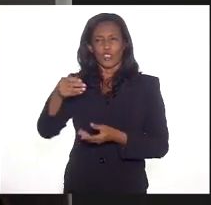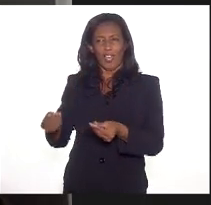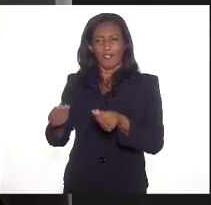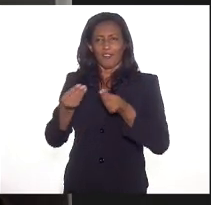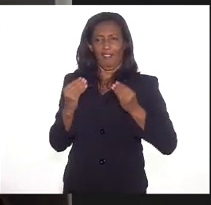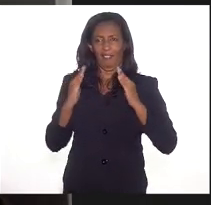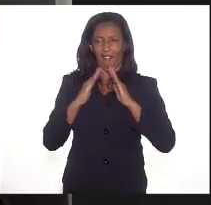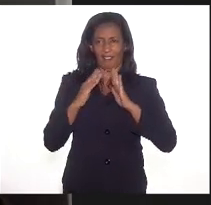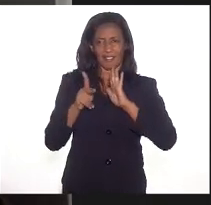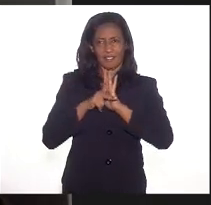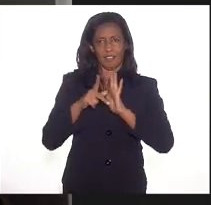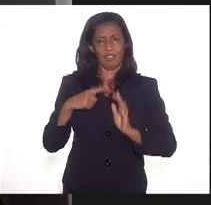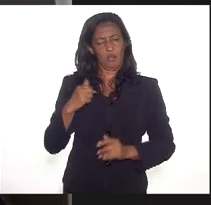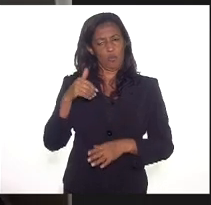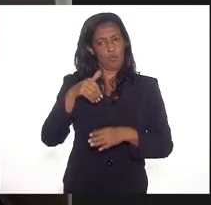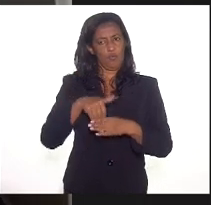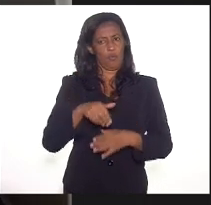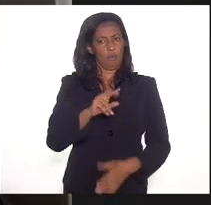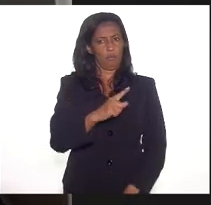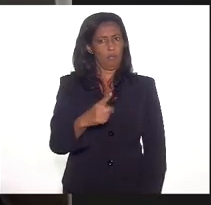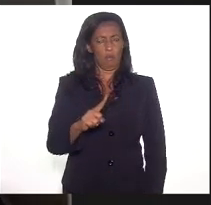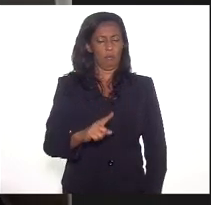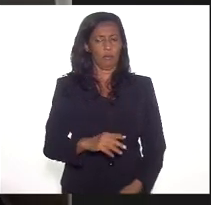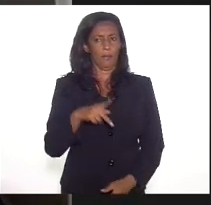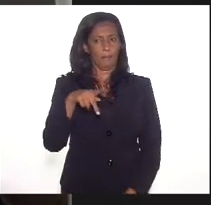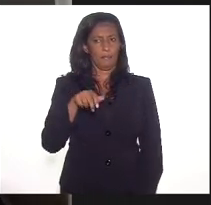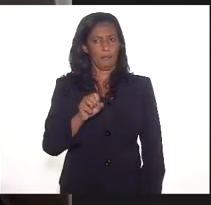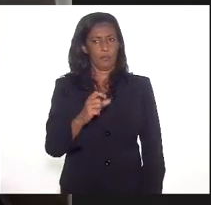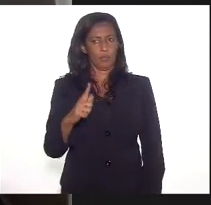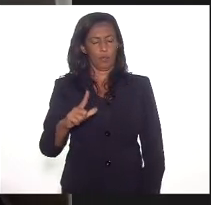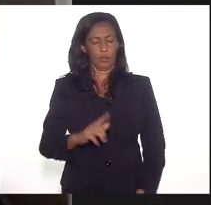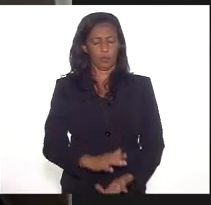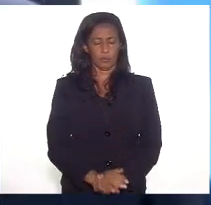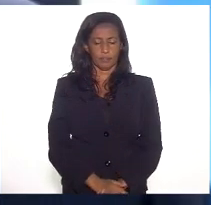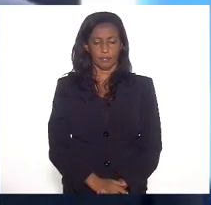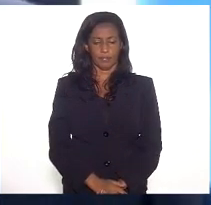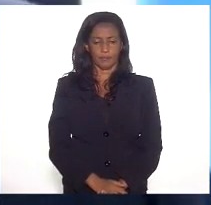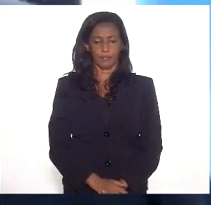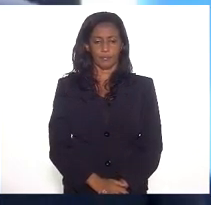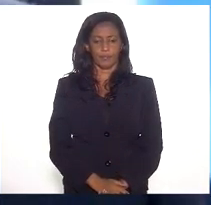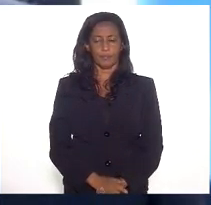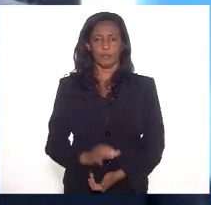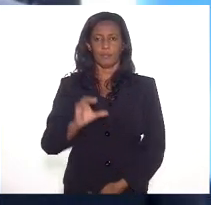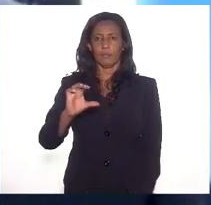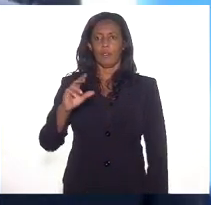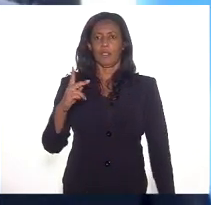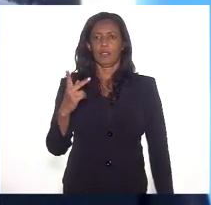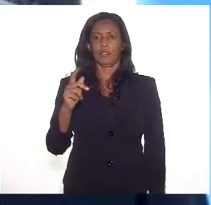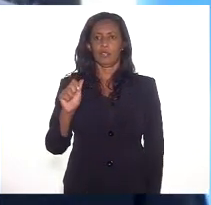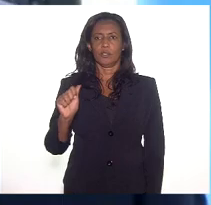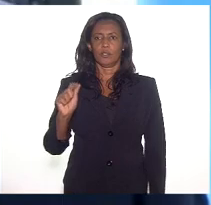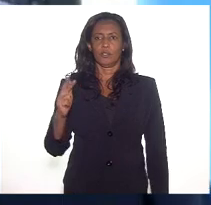Então, eu voto não ao destaque do PSOL. Registrado o voto, deputado. Deputado Charles